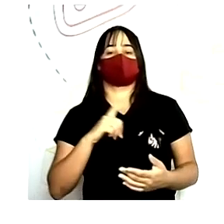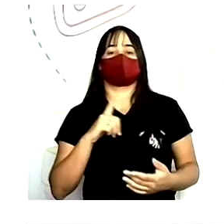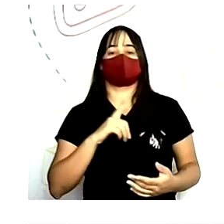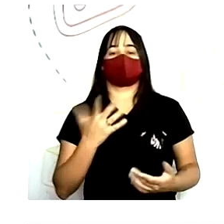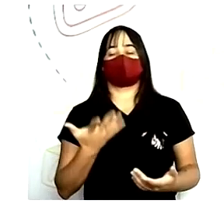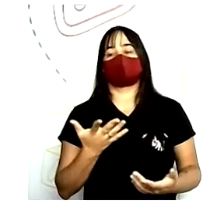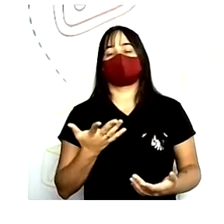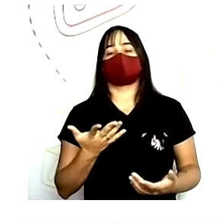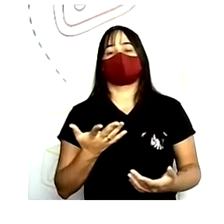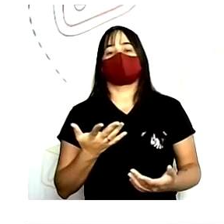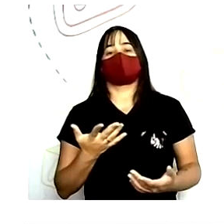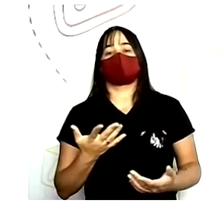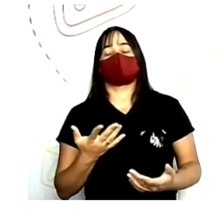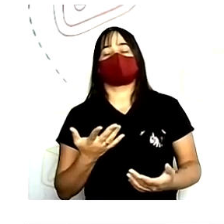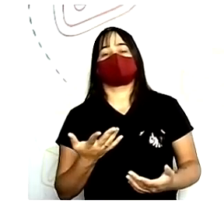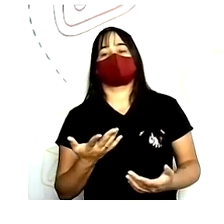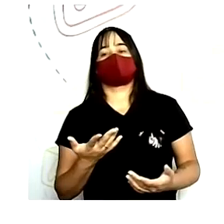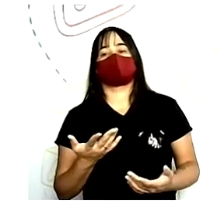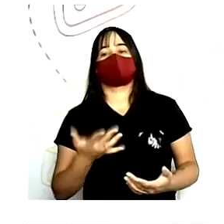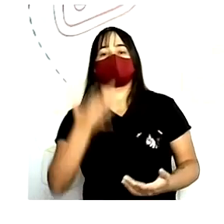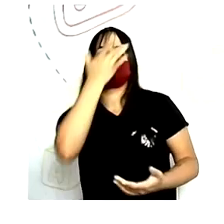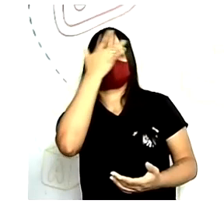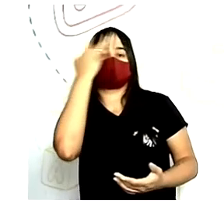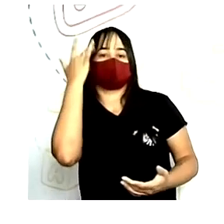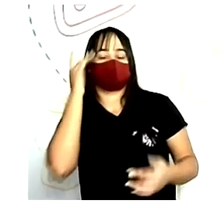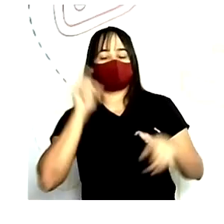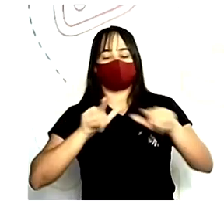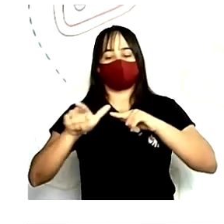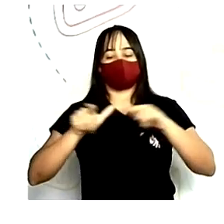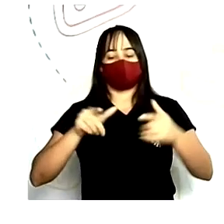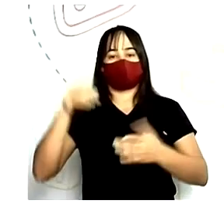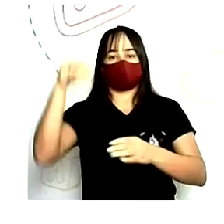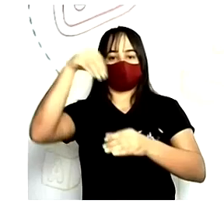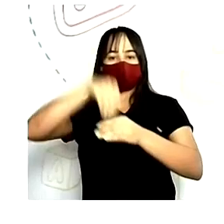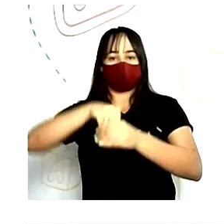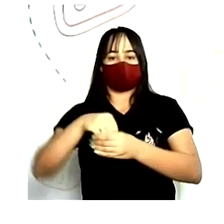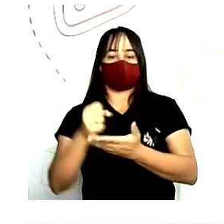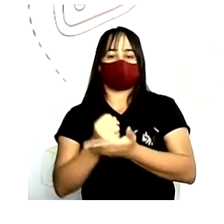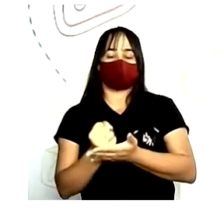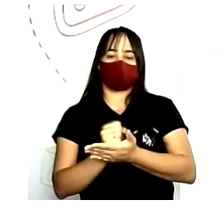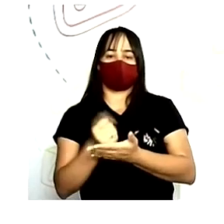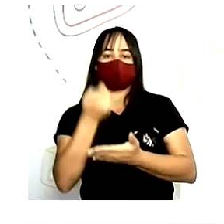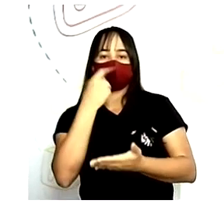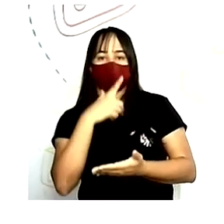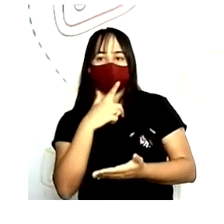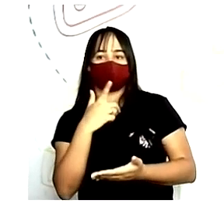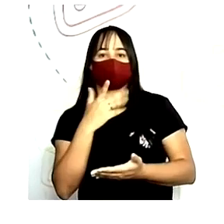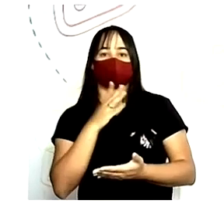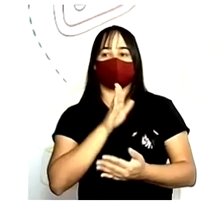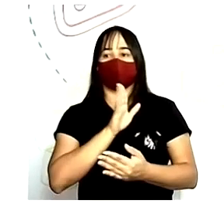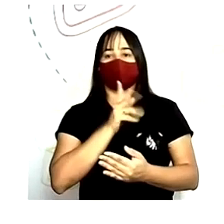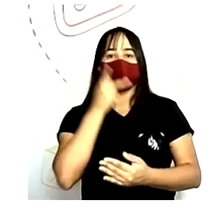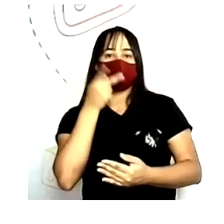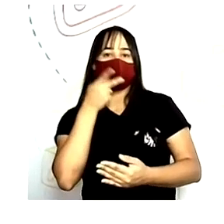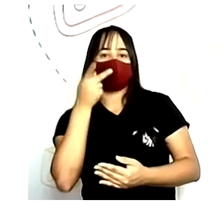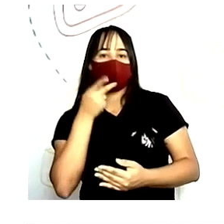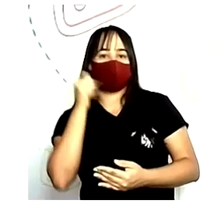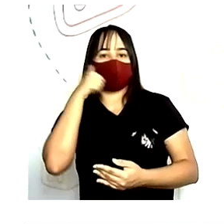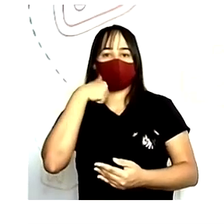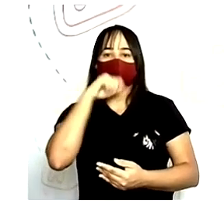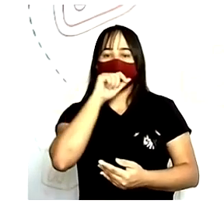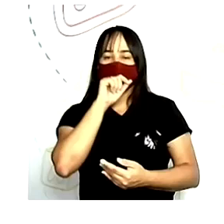comentar para a mãe dela, entendeu? Então todos esses fatores podem contribuir para dificultar esse conhecimento,